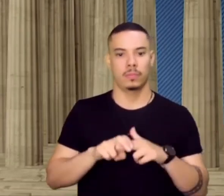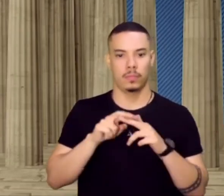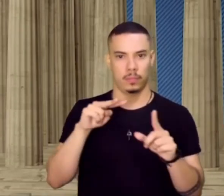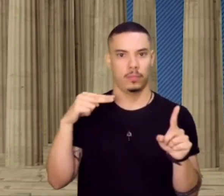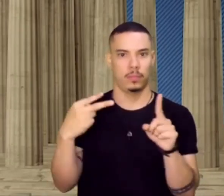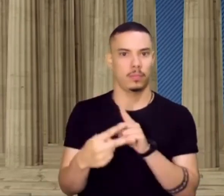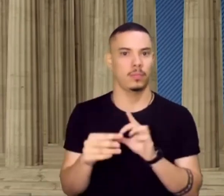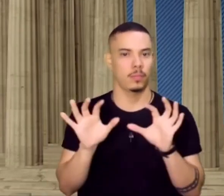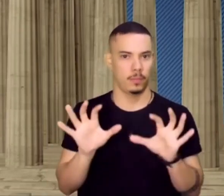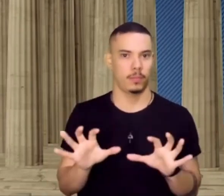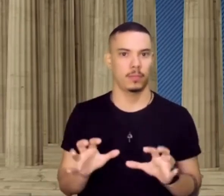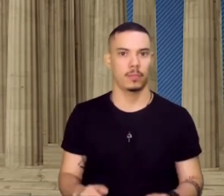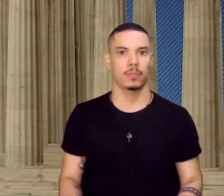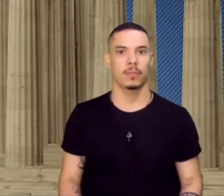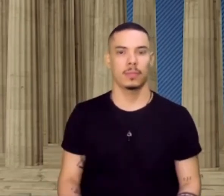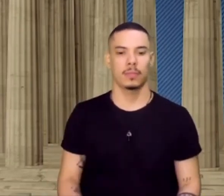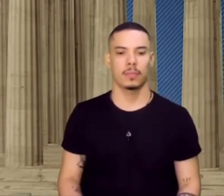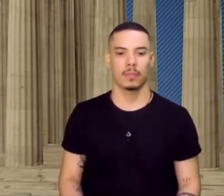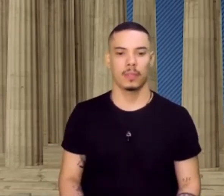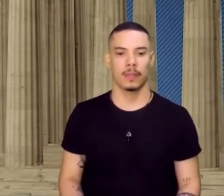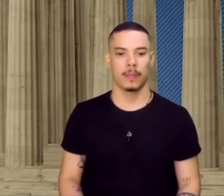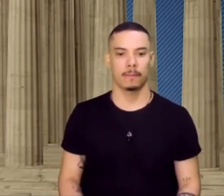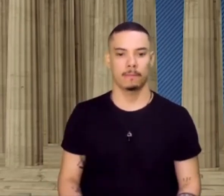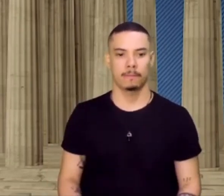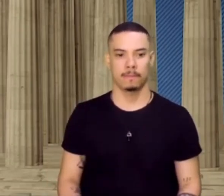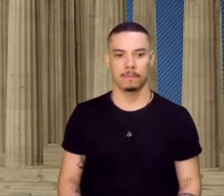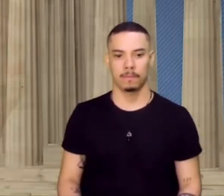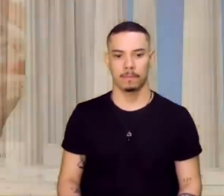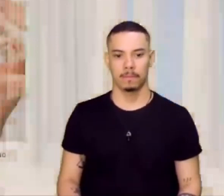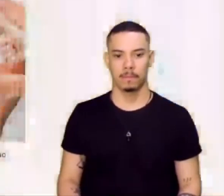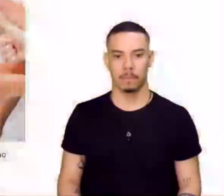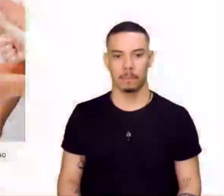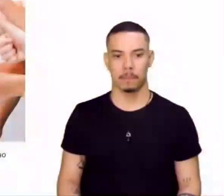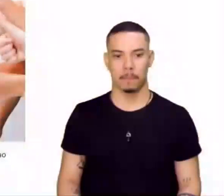perspectiva, um exemplo, tá? Então é nessa, vamos lá, continuando ali.